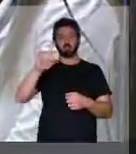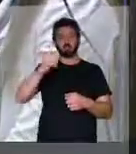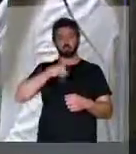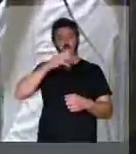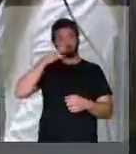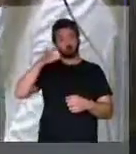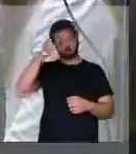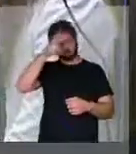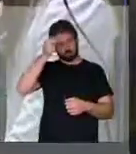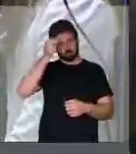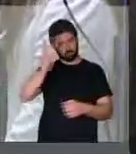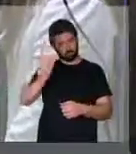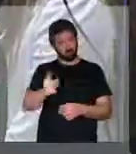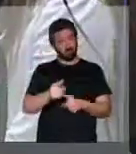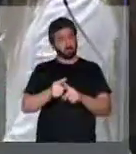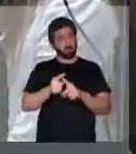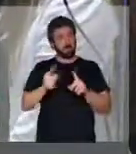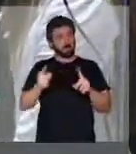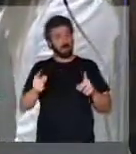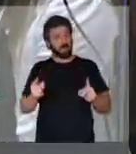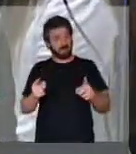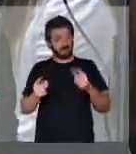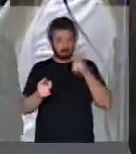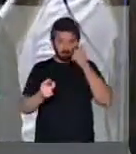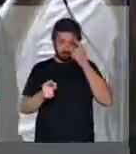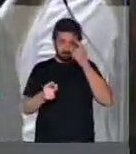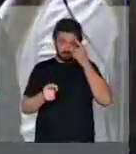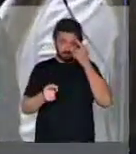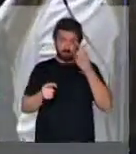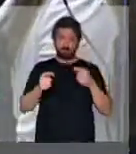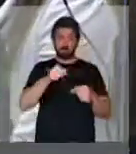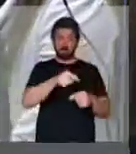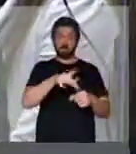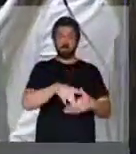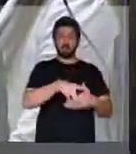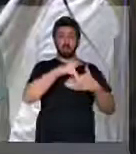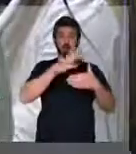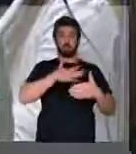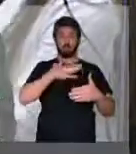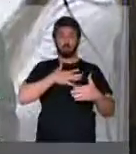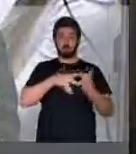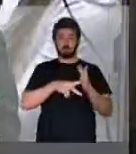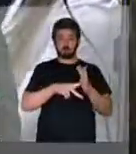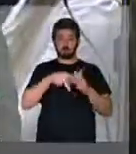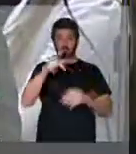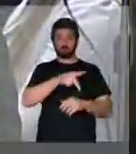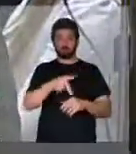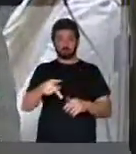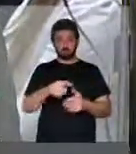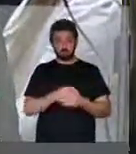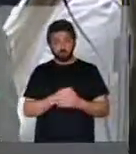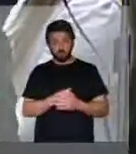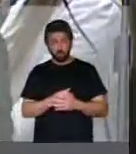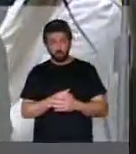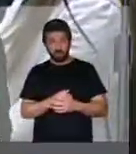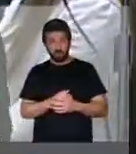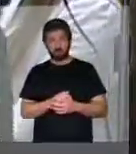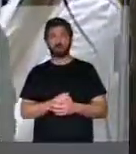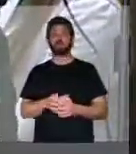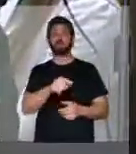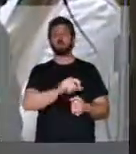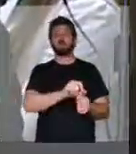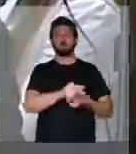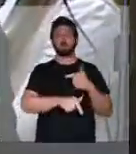o prefeito Adonai Aguiar, mas a verdade é que é um líder sindical do meu sindicato, trabalhador de educação, que tem